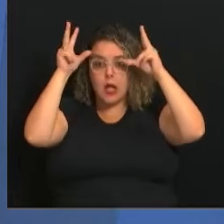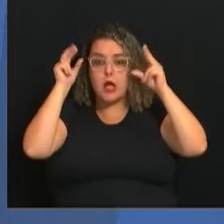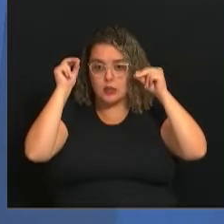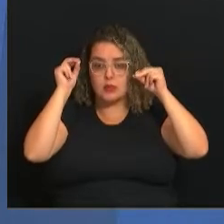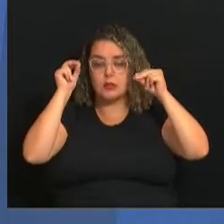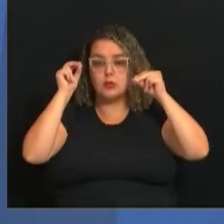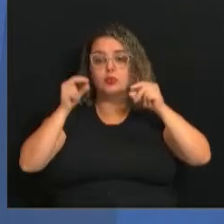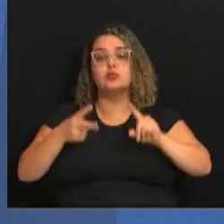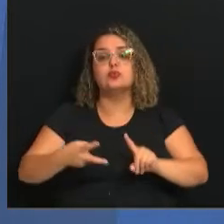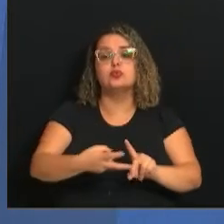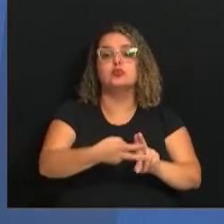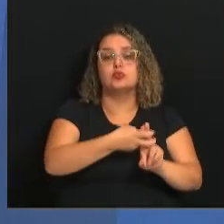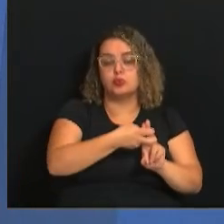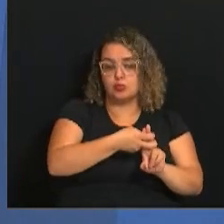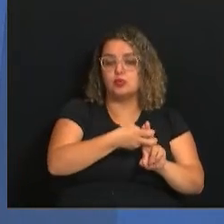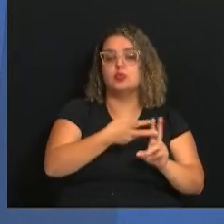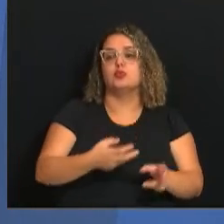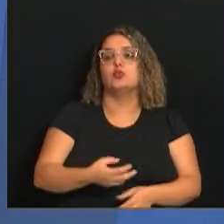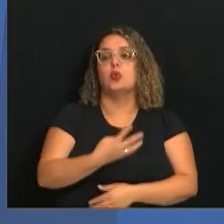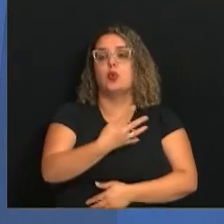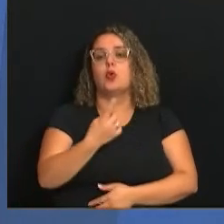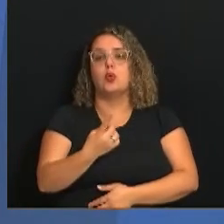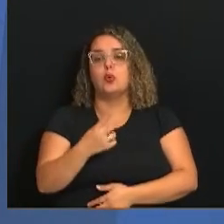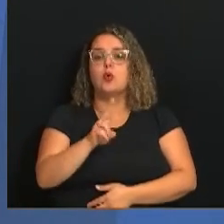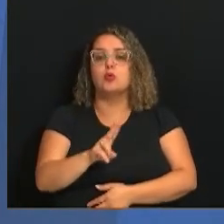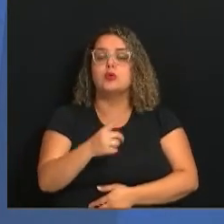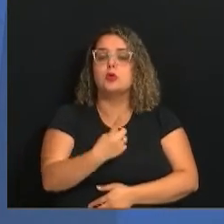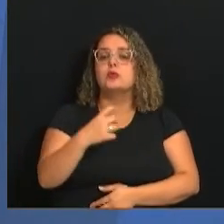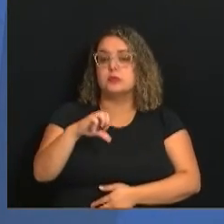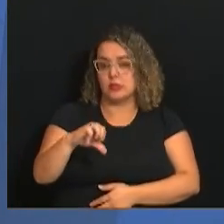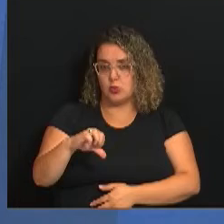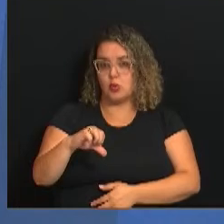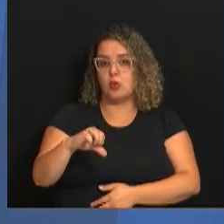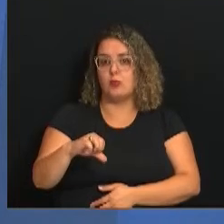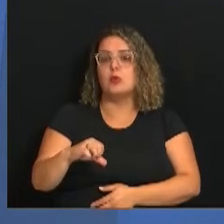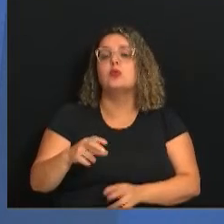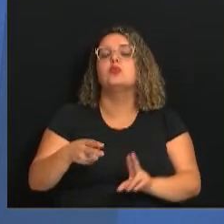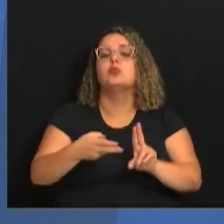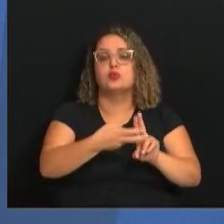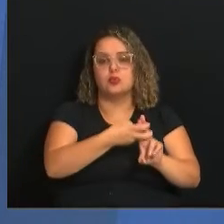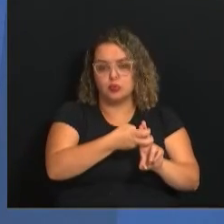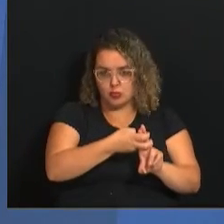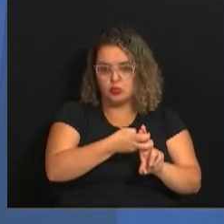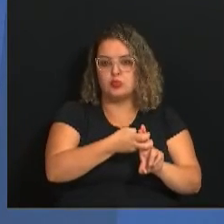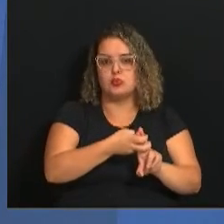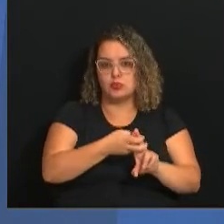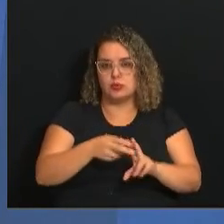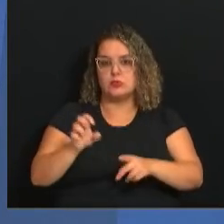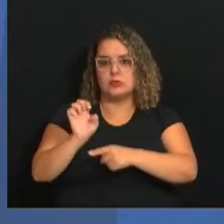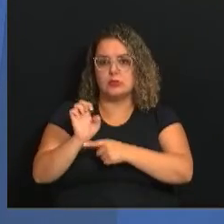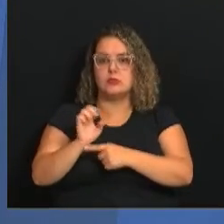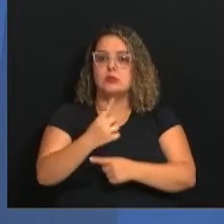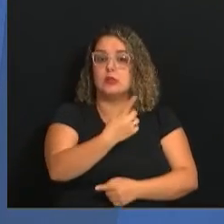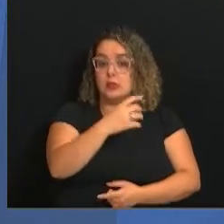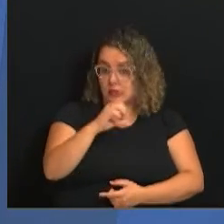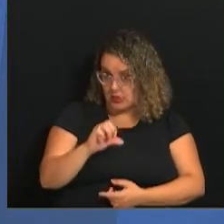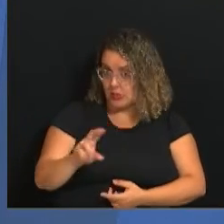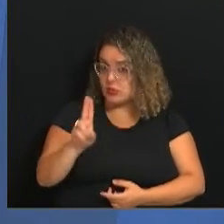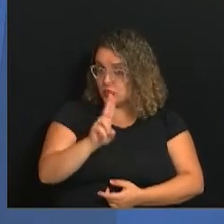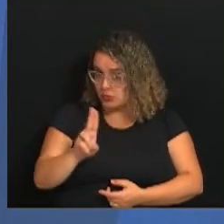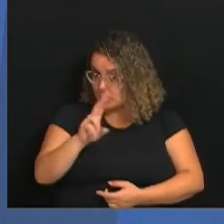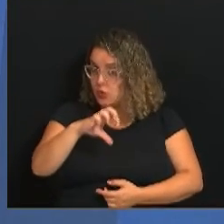RMC, mas tem algumas que não registram mortes há algumas semanas, o que é para ser comemorado. Sem sombra de dúvidas. Agora, Mirna Abreu,